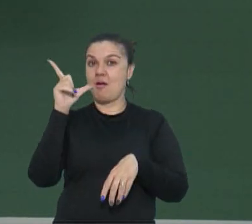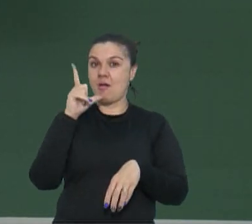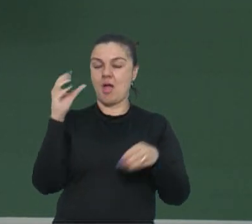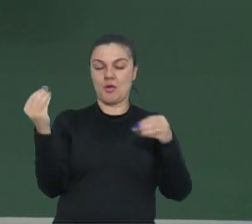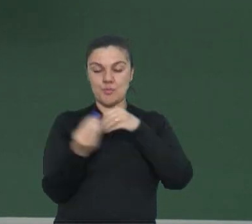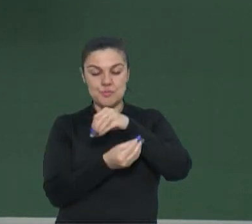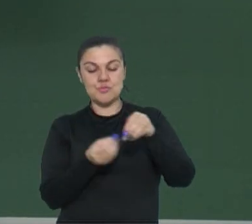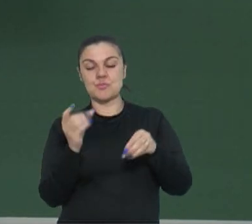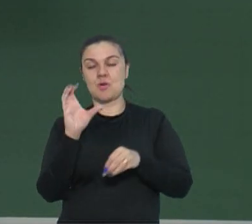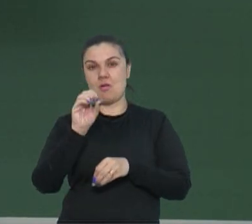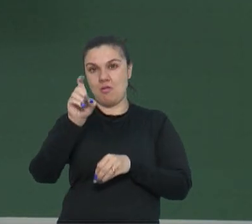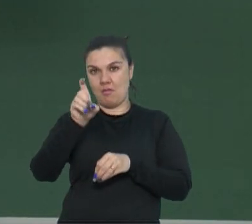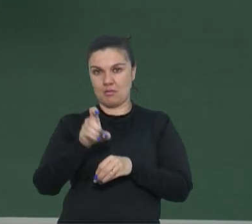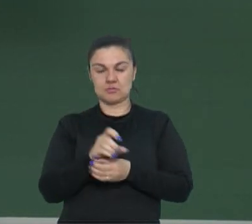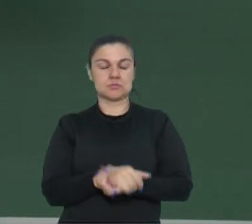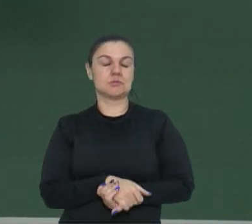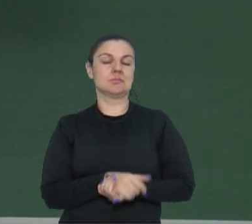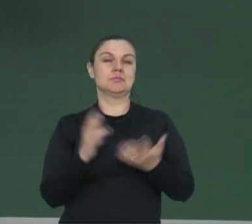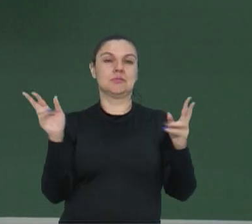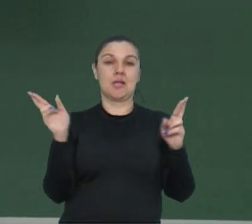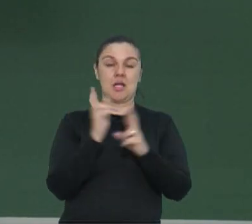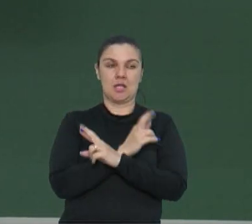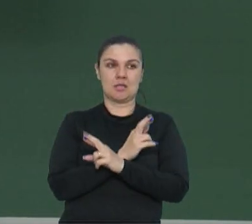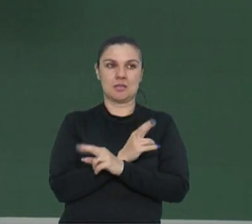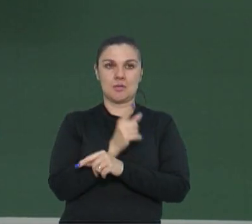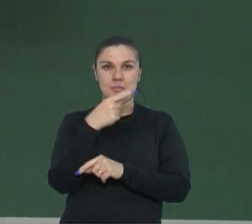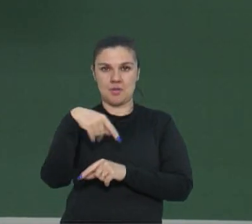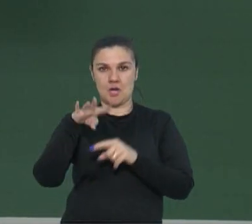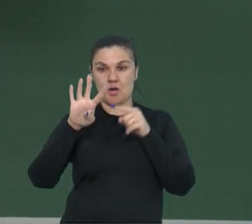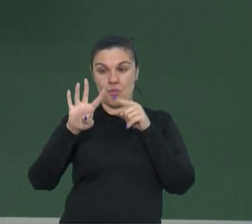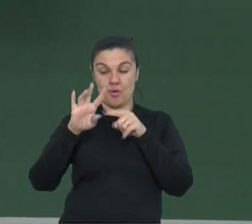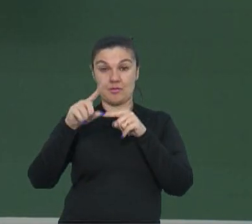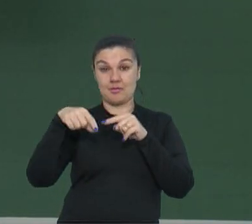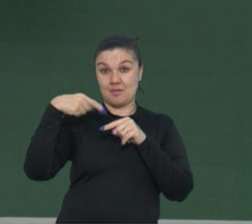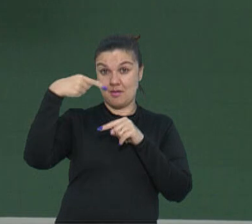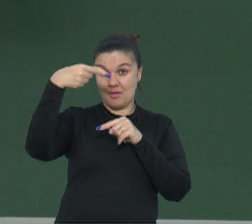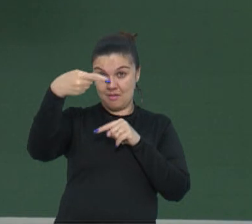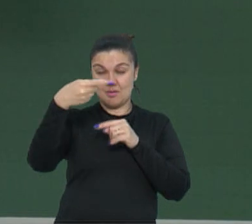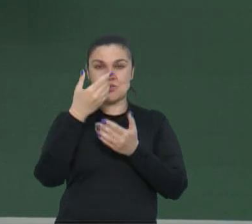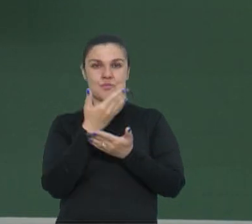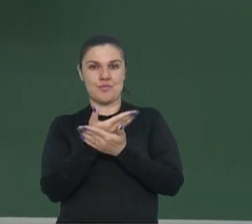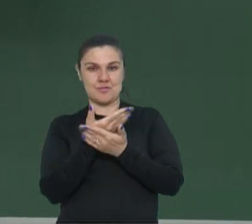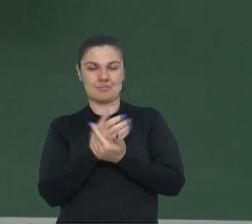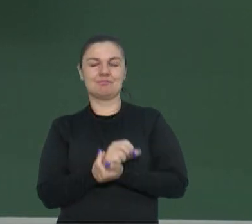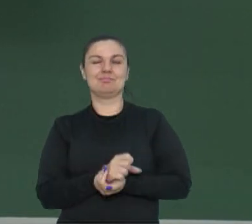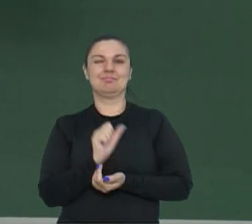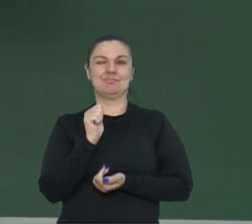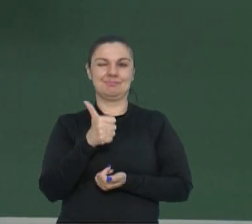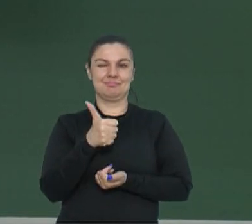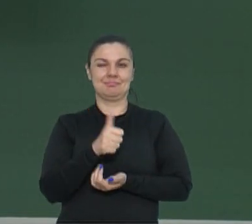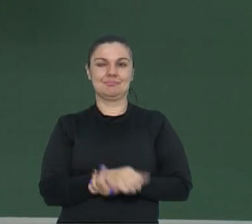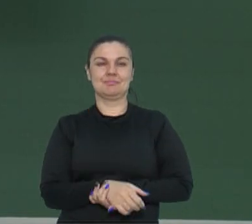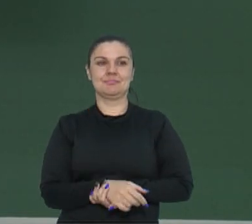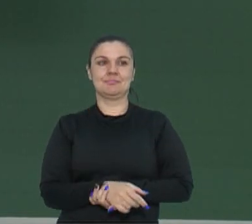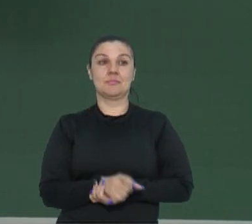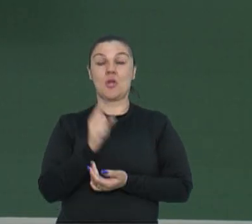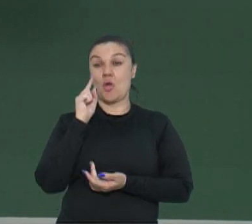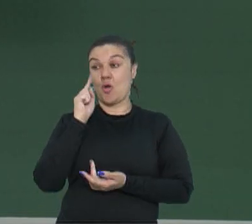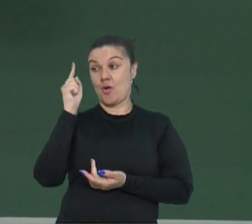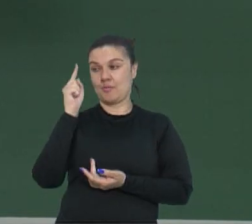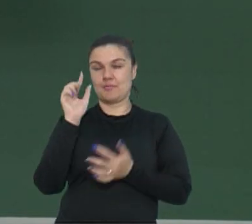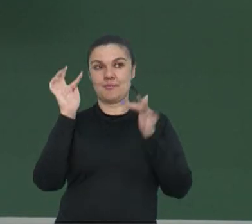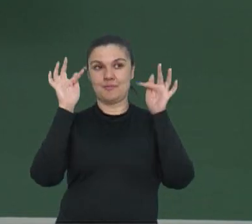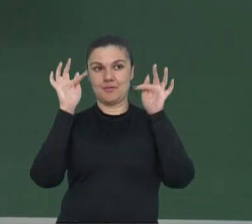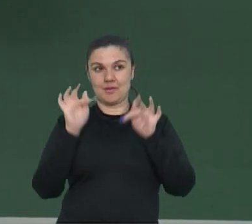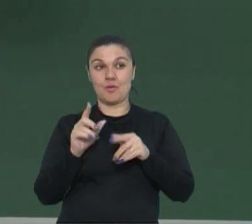um óxido. Muito importante esse exercício 4 para a parte 2 de óxidos, que é na próxima aula. Perfeito? Inclusive,